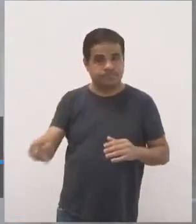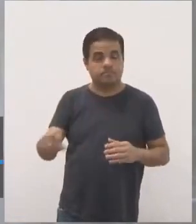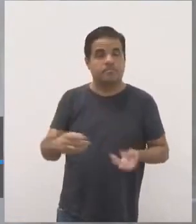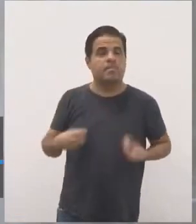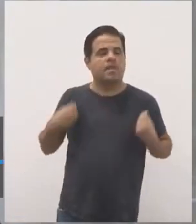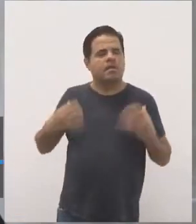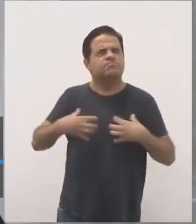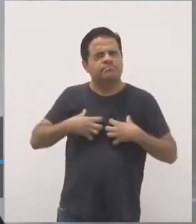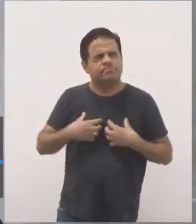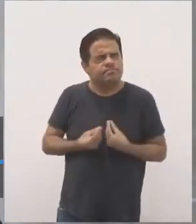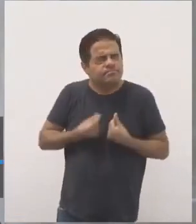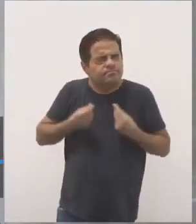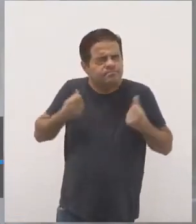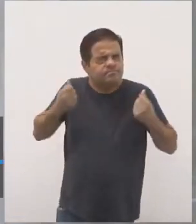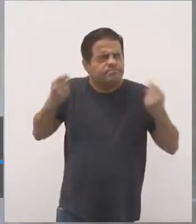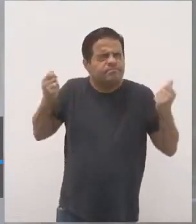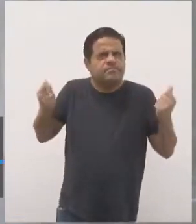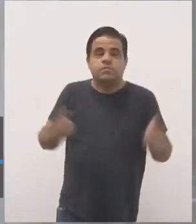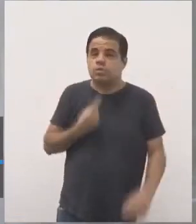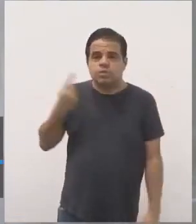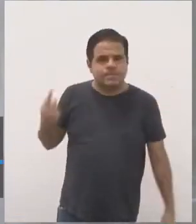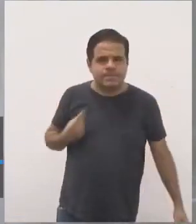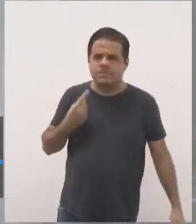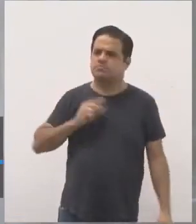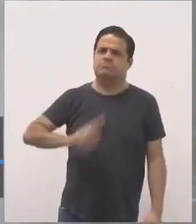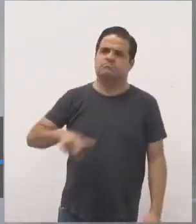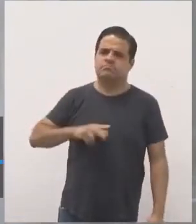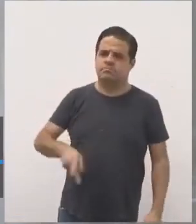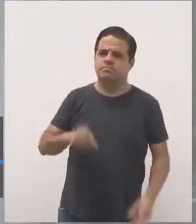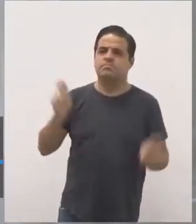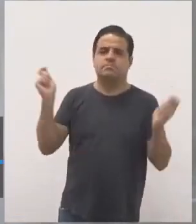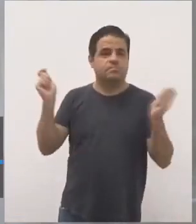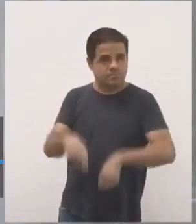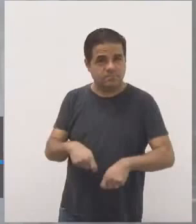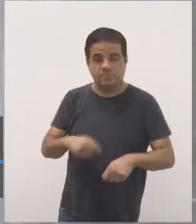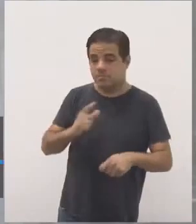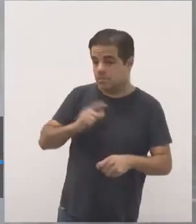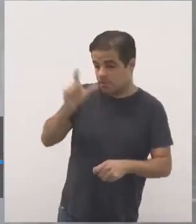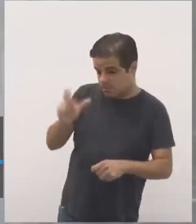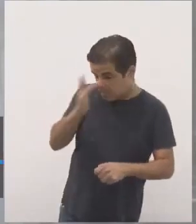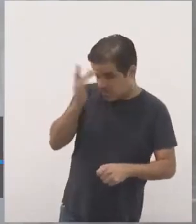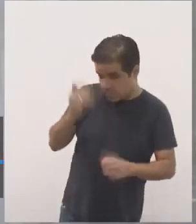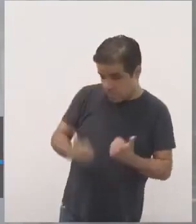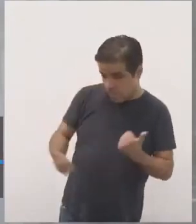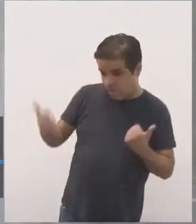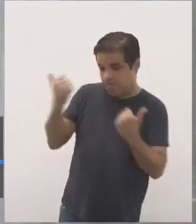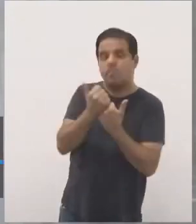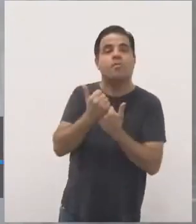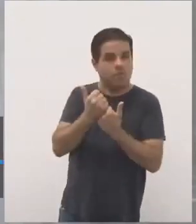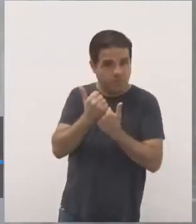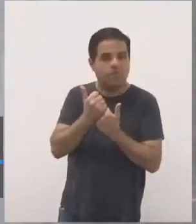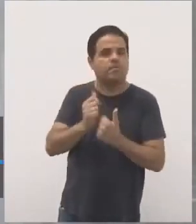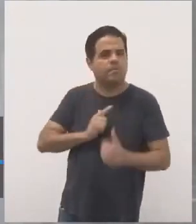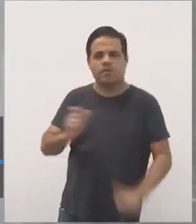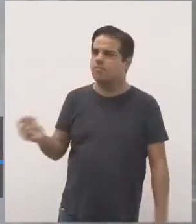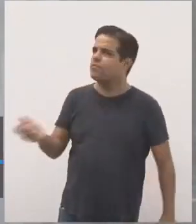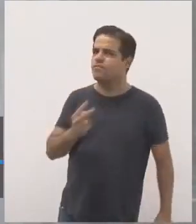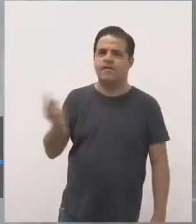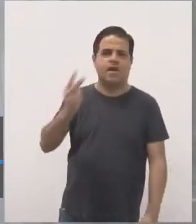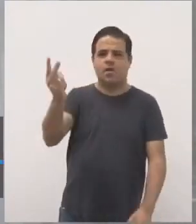uma sensação de não se estar sozinho, de poder contar com o outro, e isto tem um